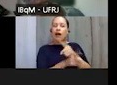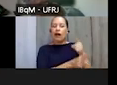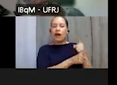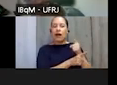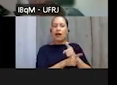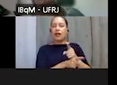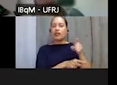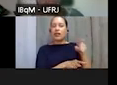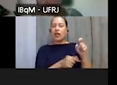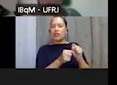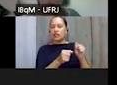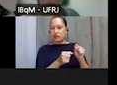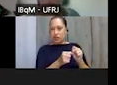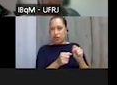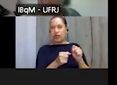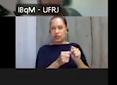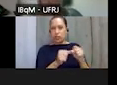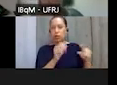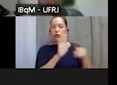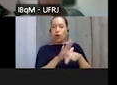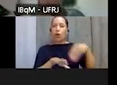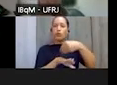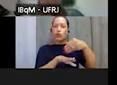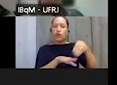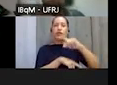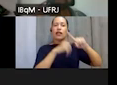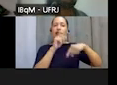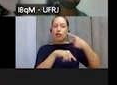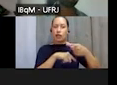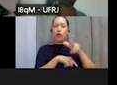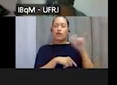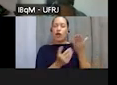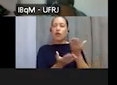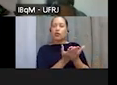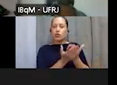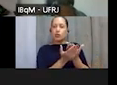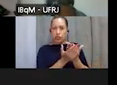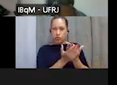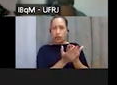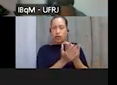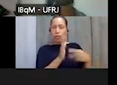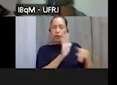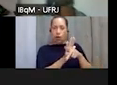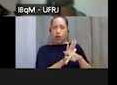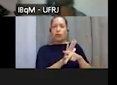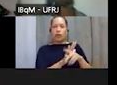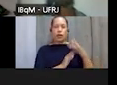realizam dos fósseis que, posteriormente, serão estudados pelos paleontólogos.